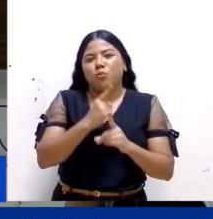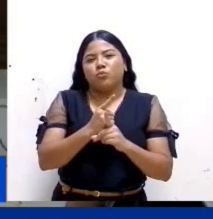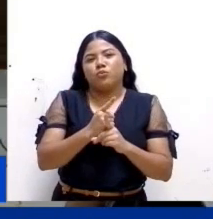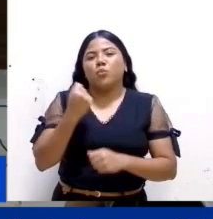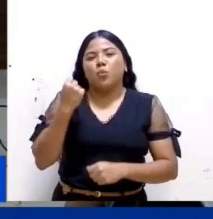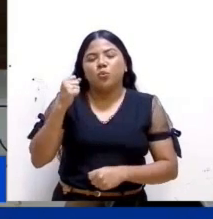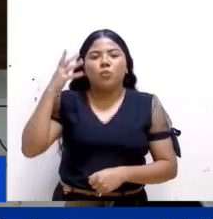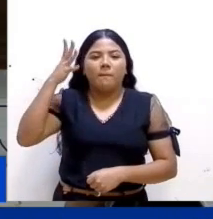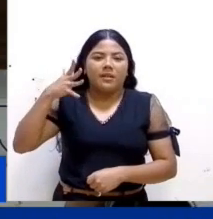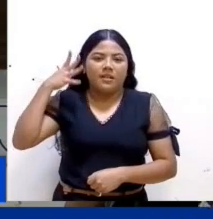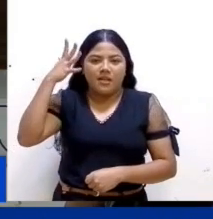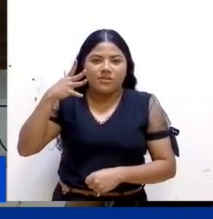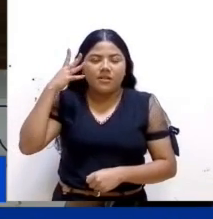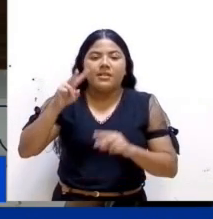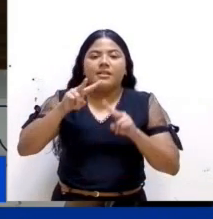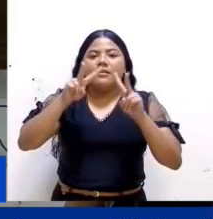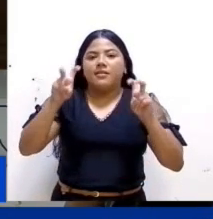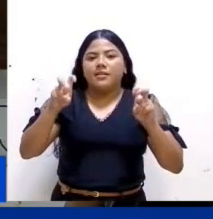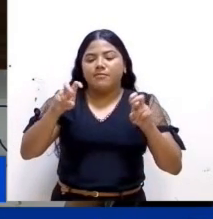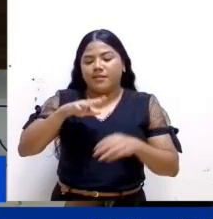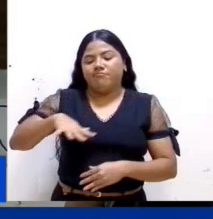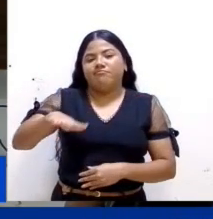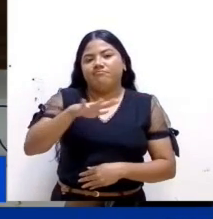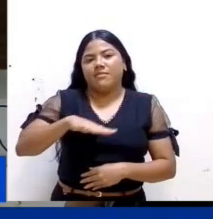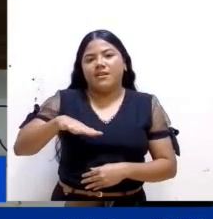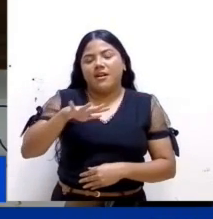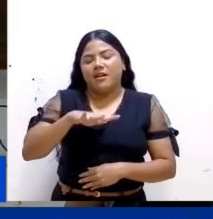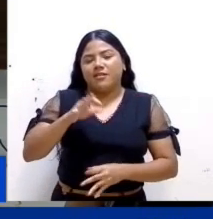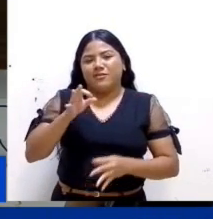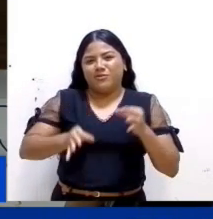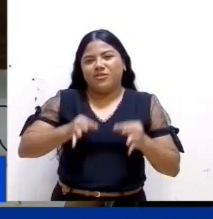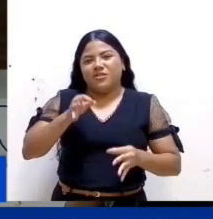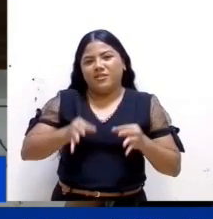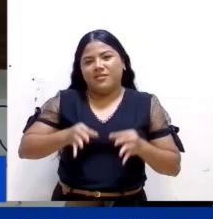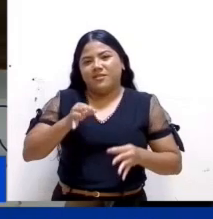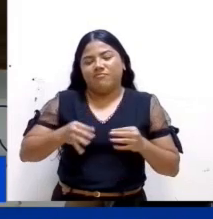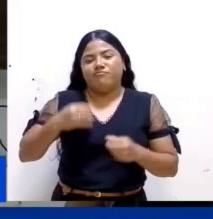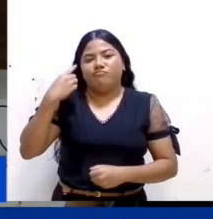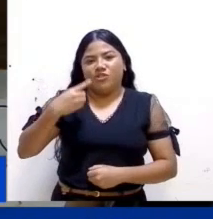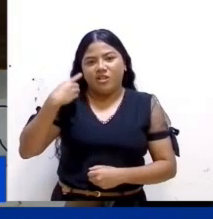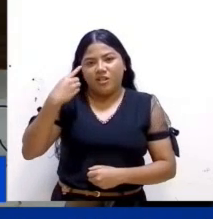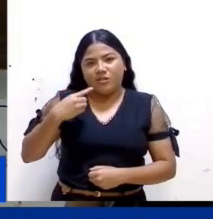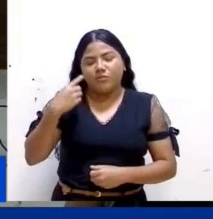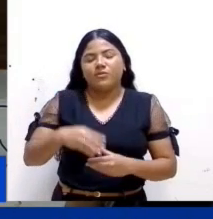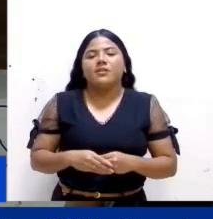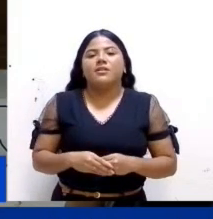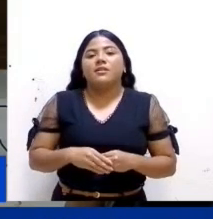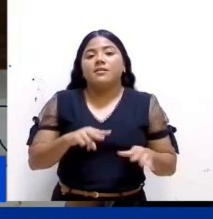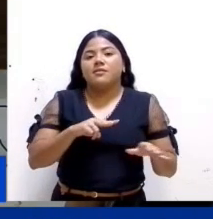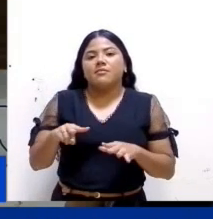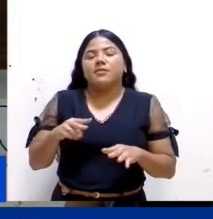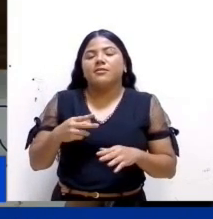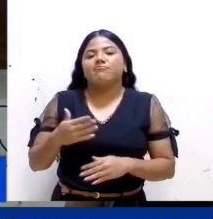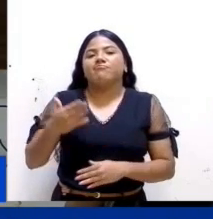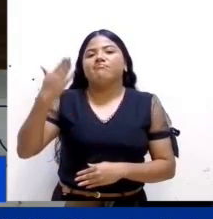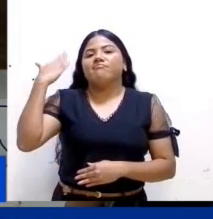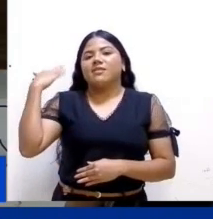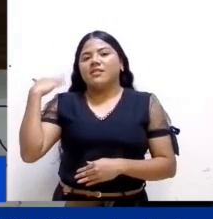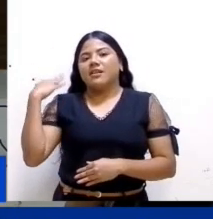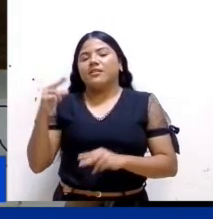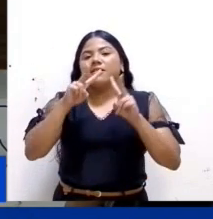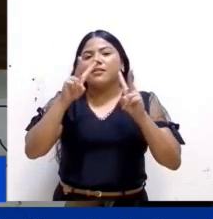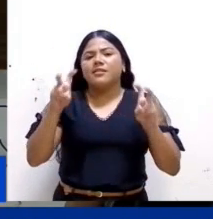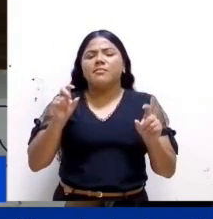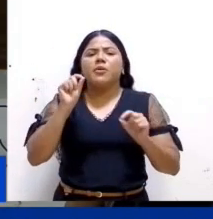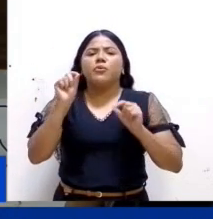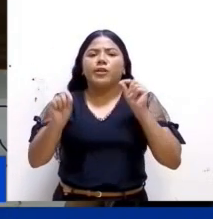né? Direito e Cidadania. Tivemos agora, semana passada, a doutora Fabiane falou sobre violência